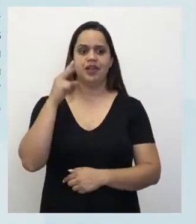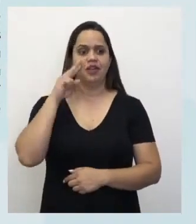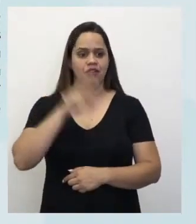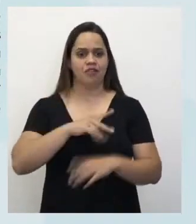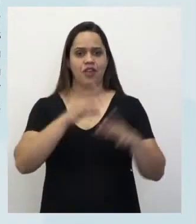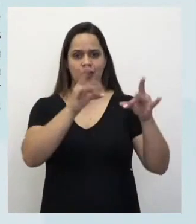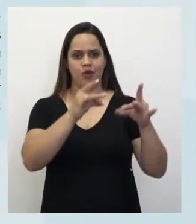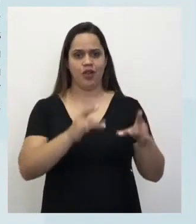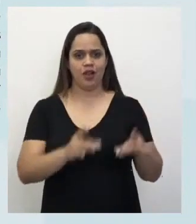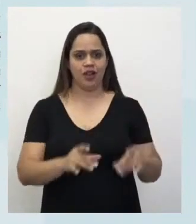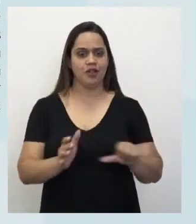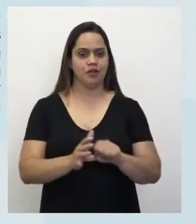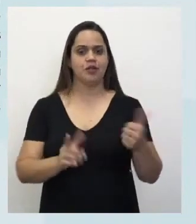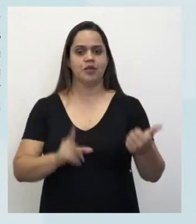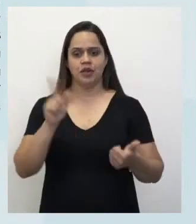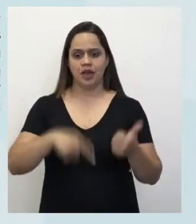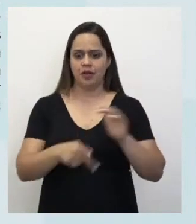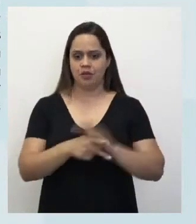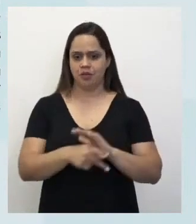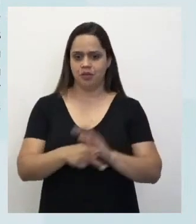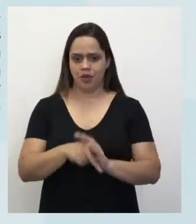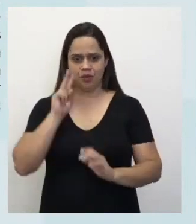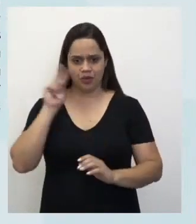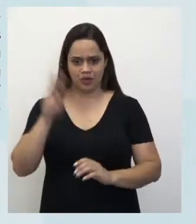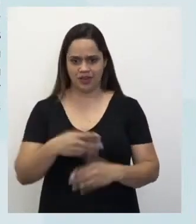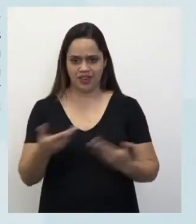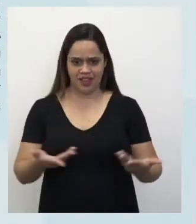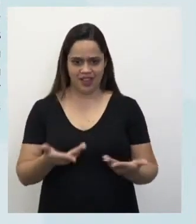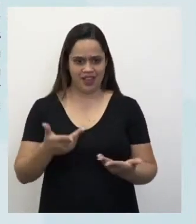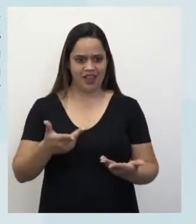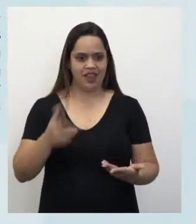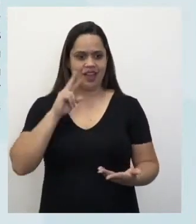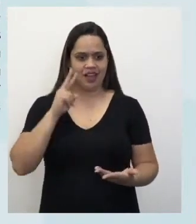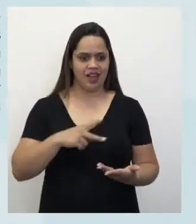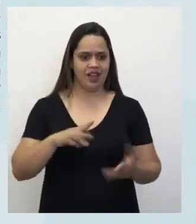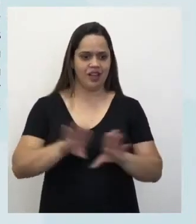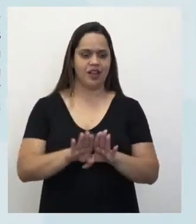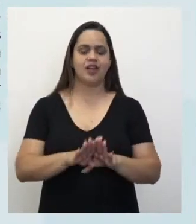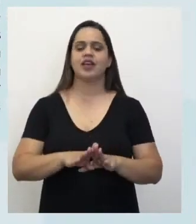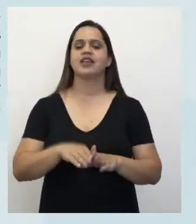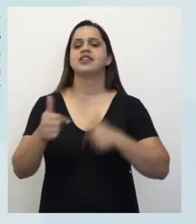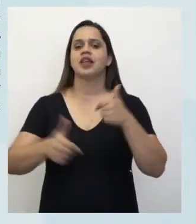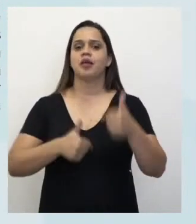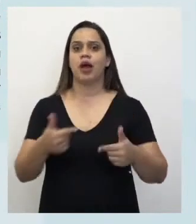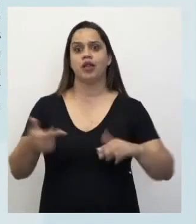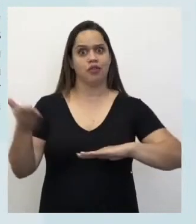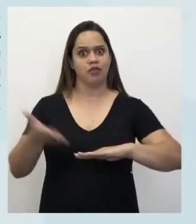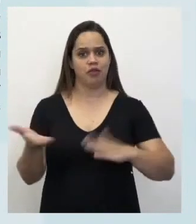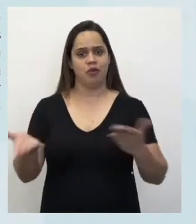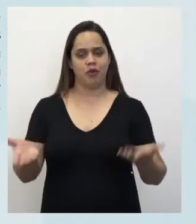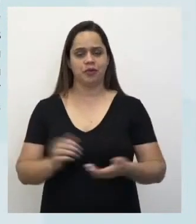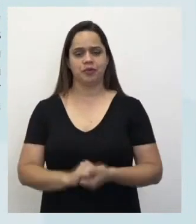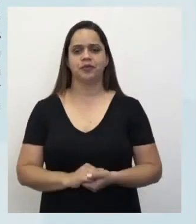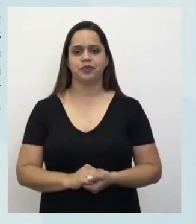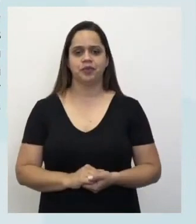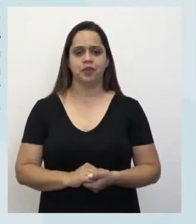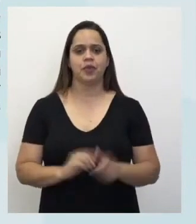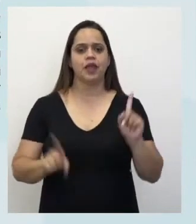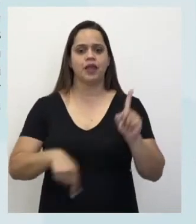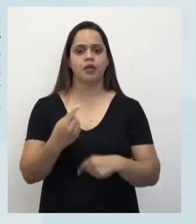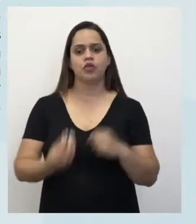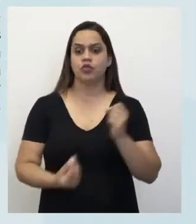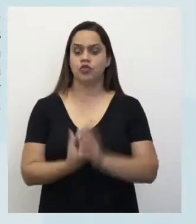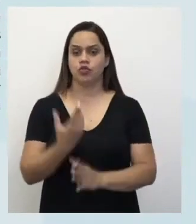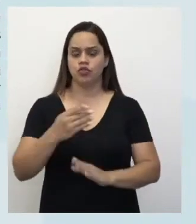colagens, né? Primeira fase do cubismo aí, faz uma certa referência a esta obra contemporânea, tá? Então, tendo surgido na segunda metade do